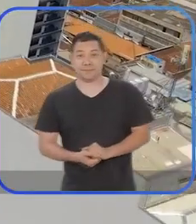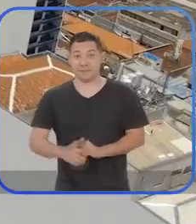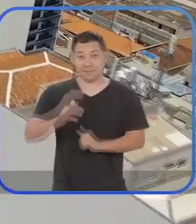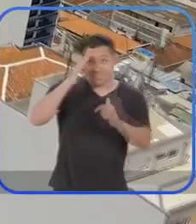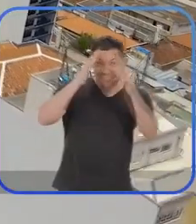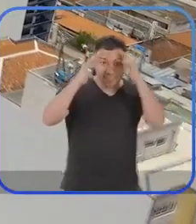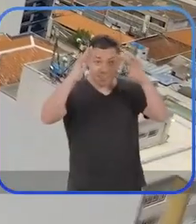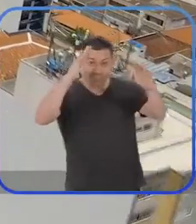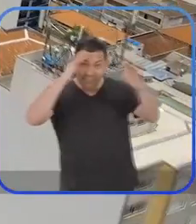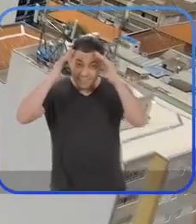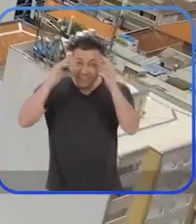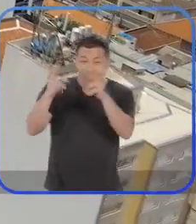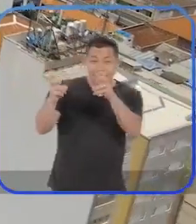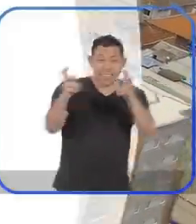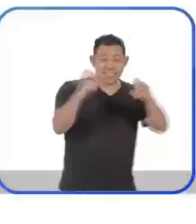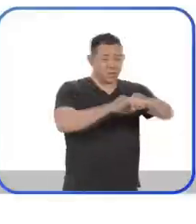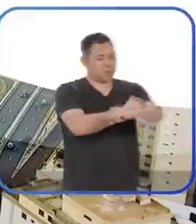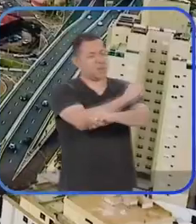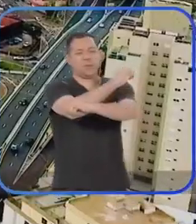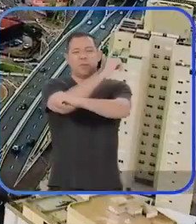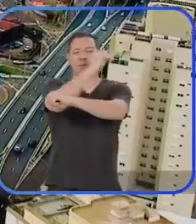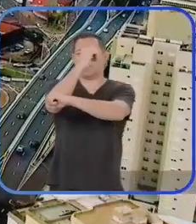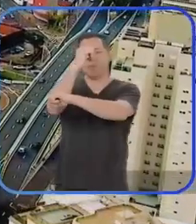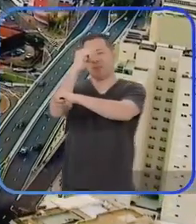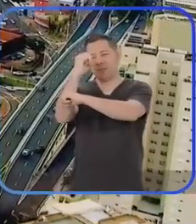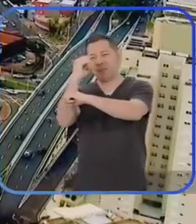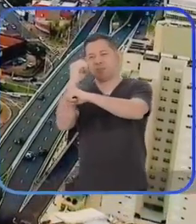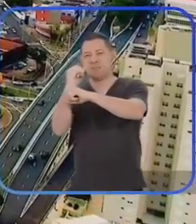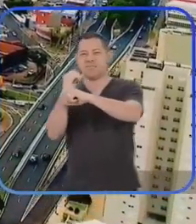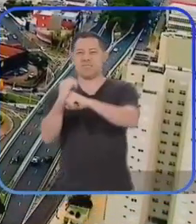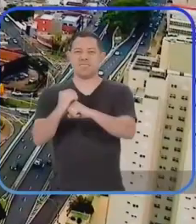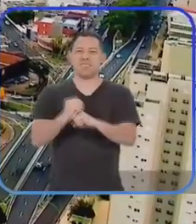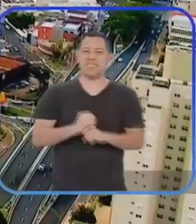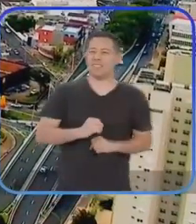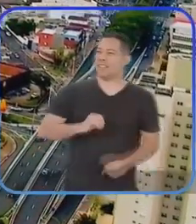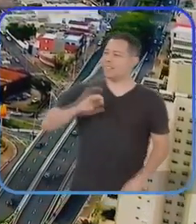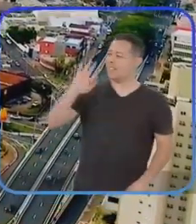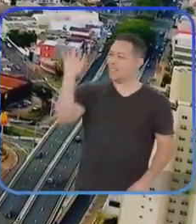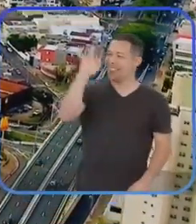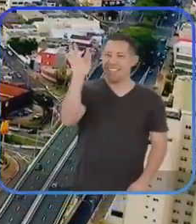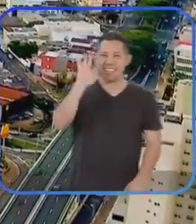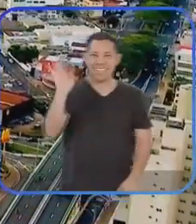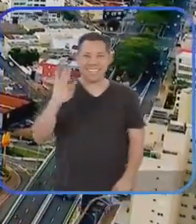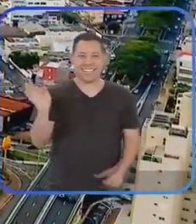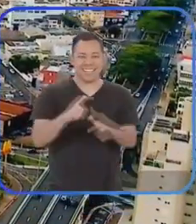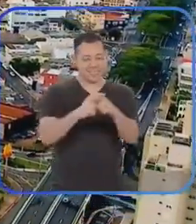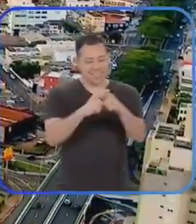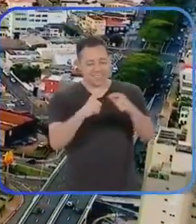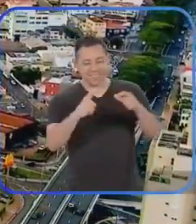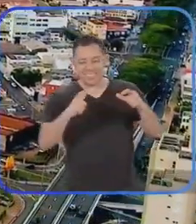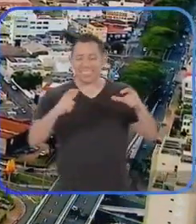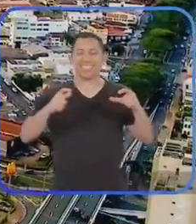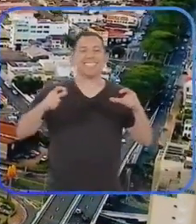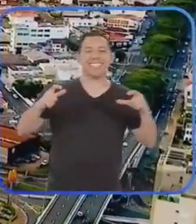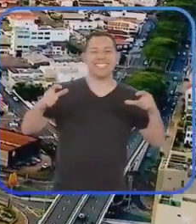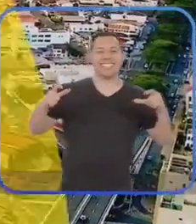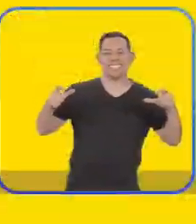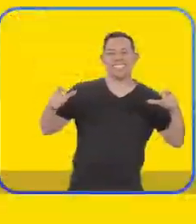Basta olhar pro lado, ao longe ou no horizonte, pra ver e sentir que Franca cresceu um